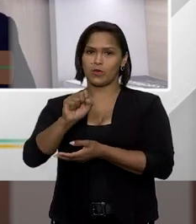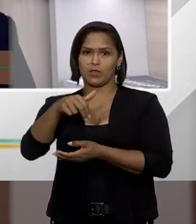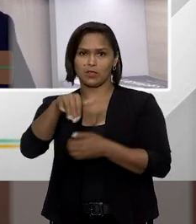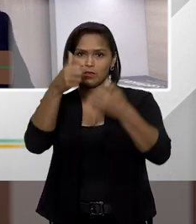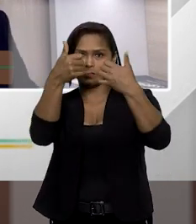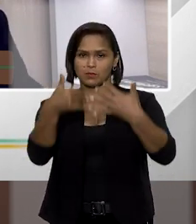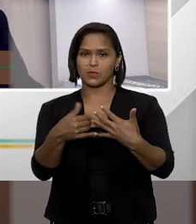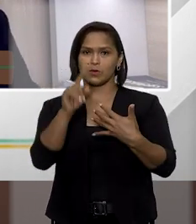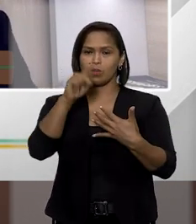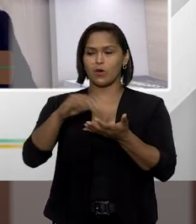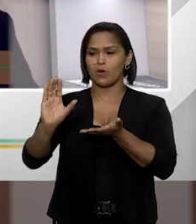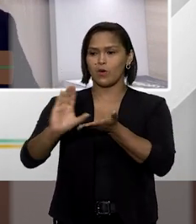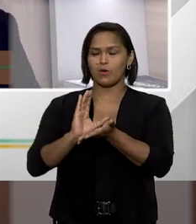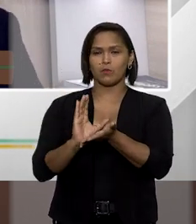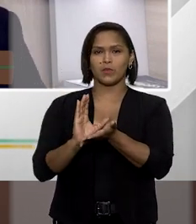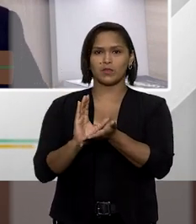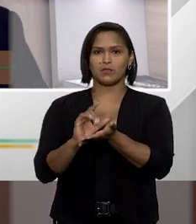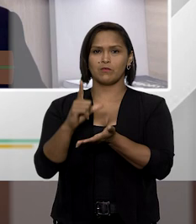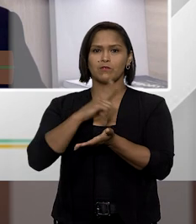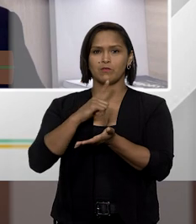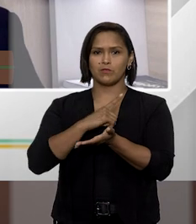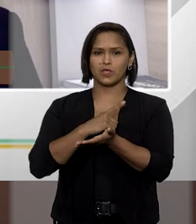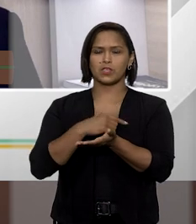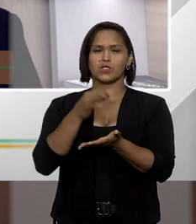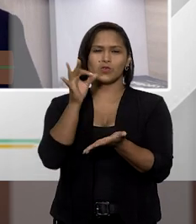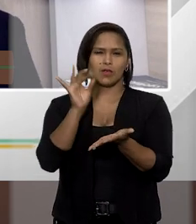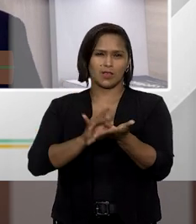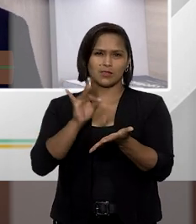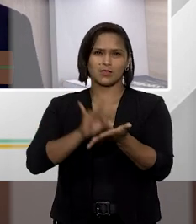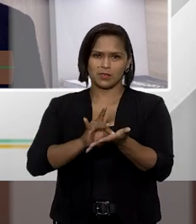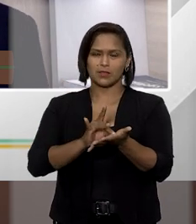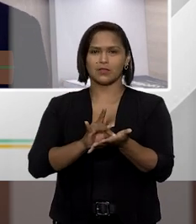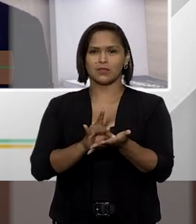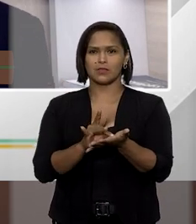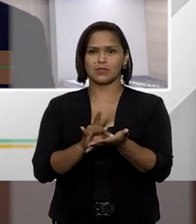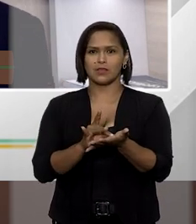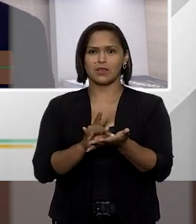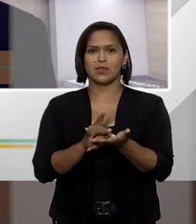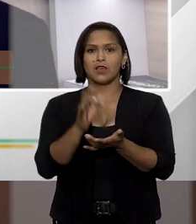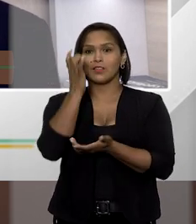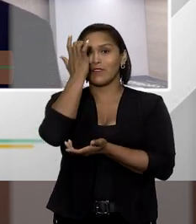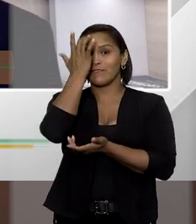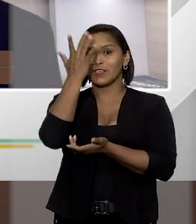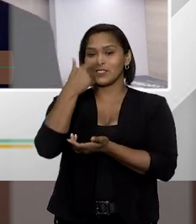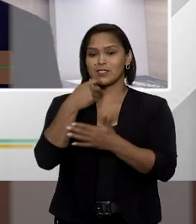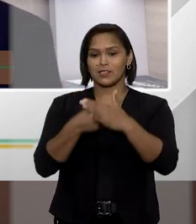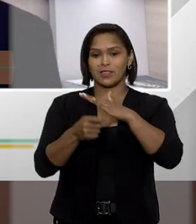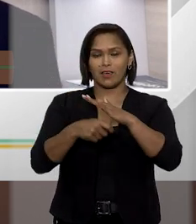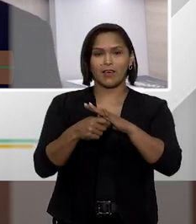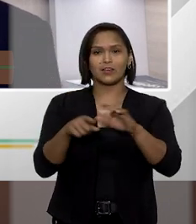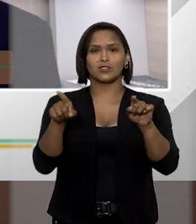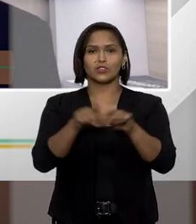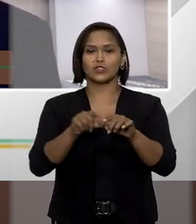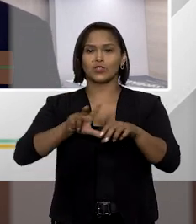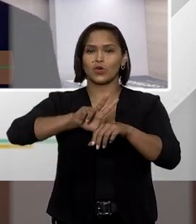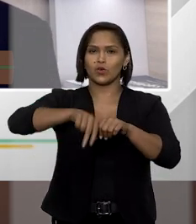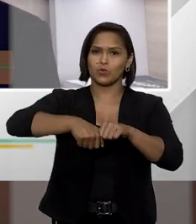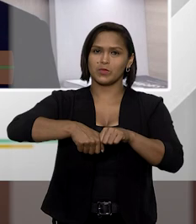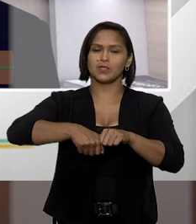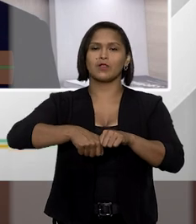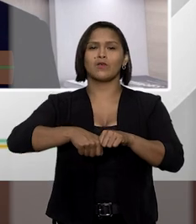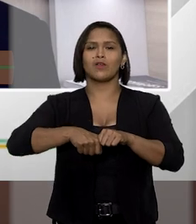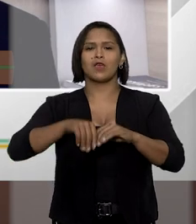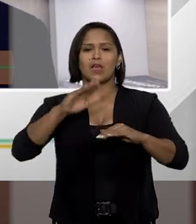bem colocou, o benefício, a certeza da facilidade do ato de corrupção é uma